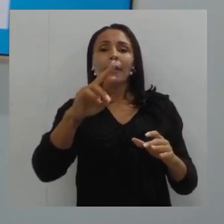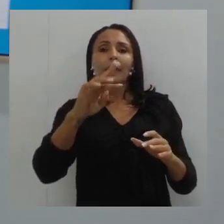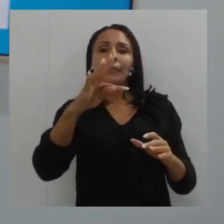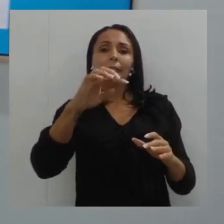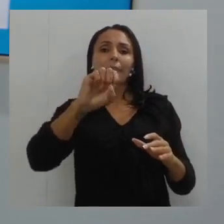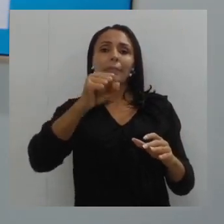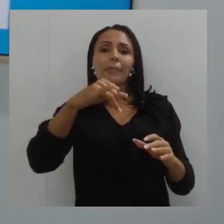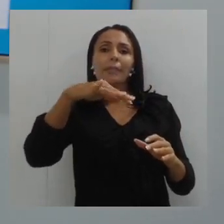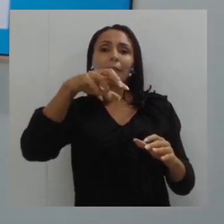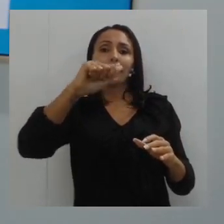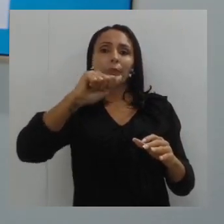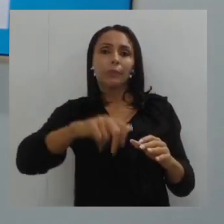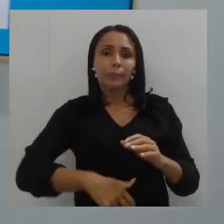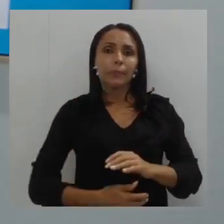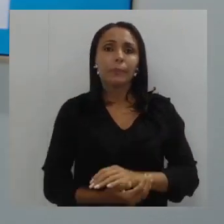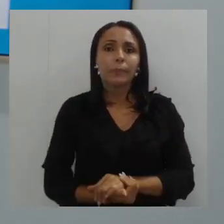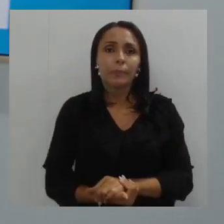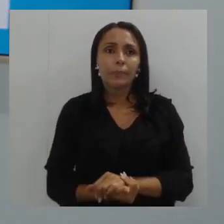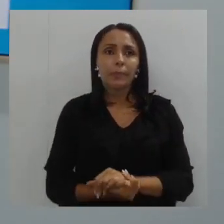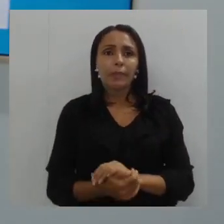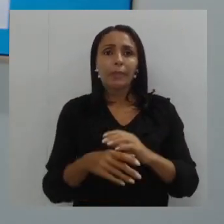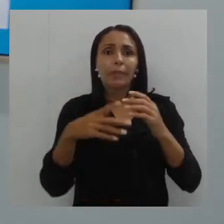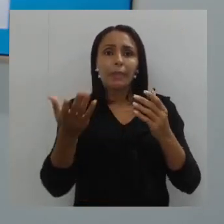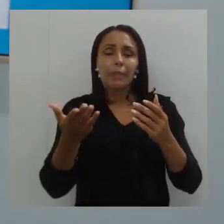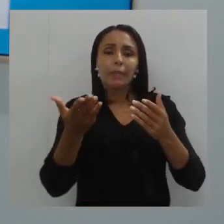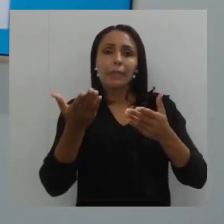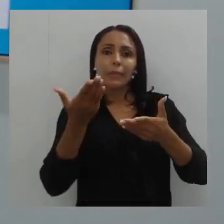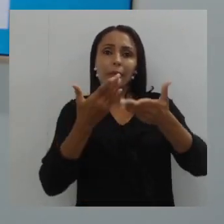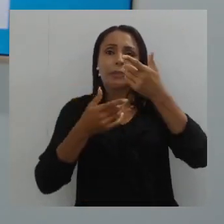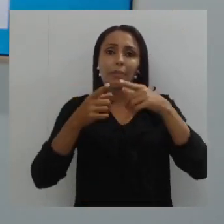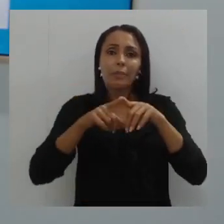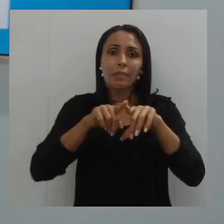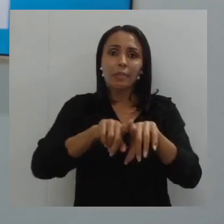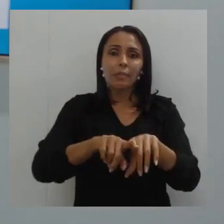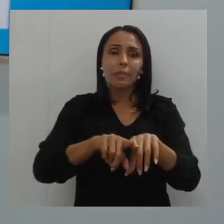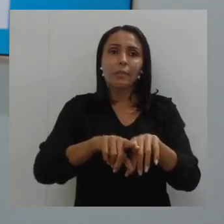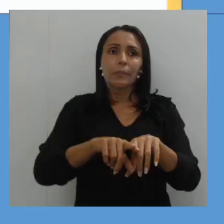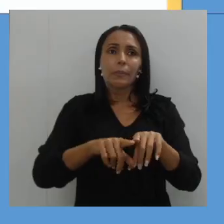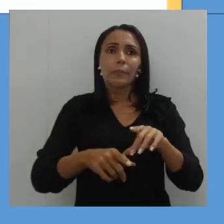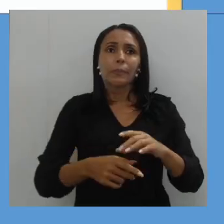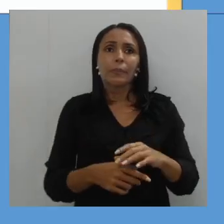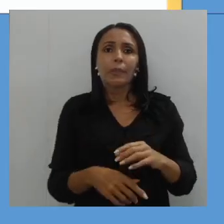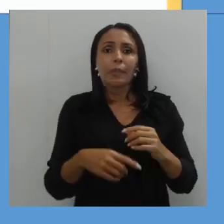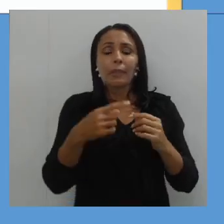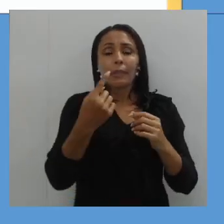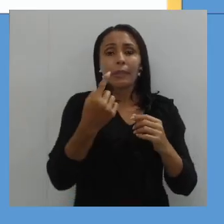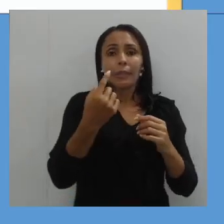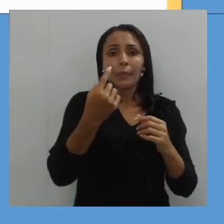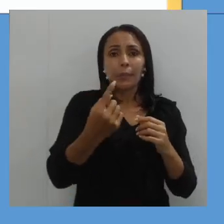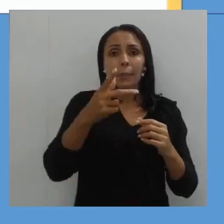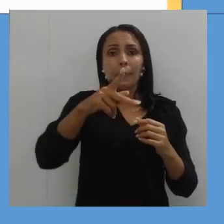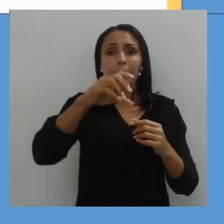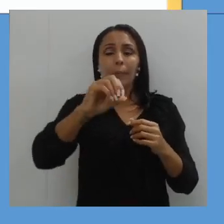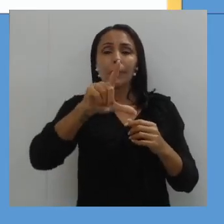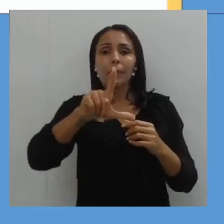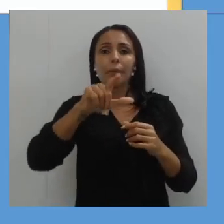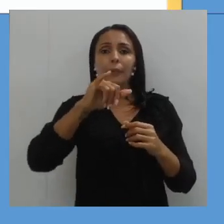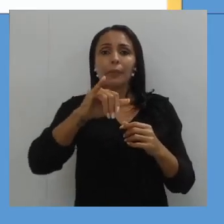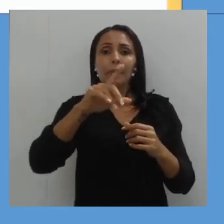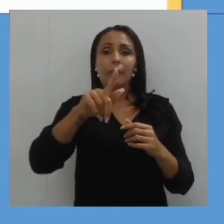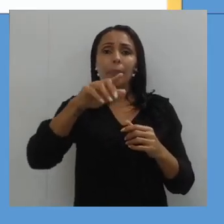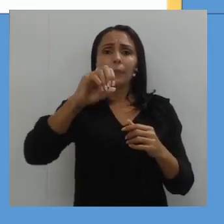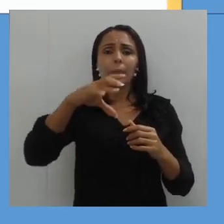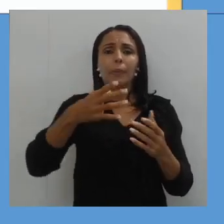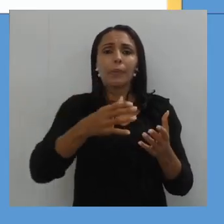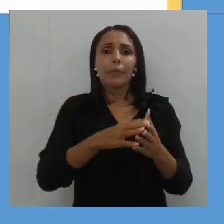hoje é plano cartesiano, associação dos vértices de um polígono a pares ordenados. Aí você